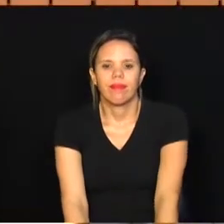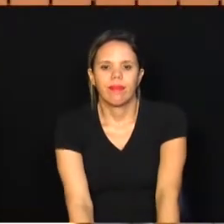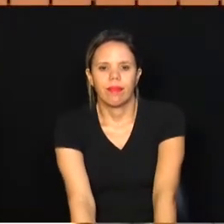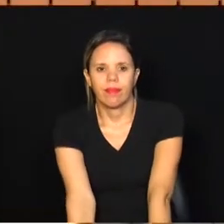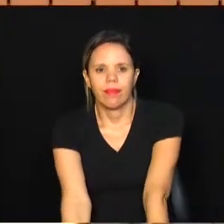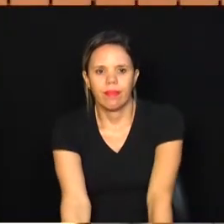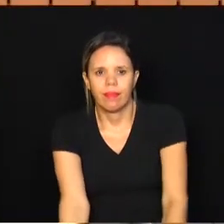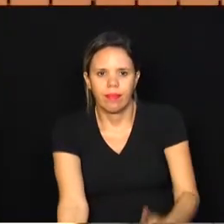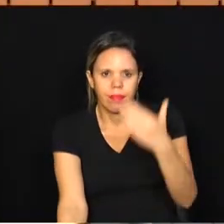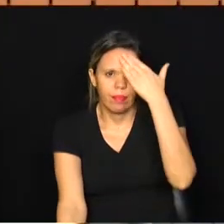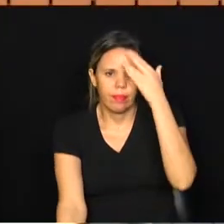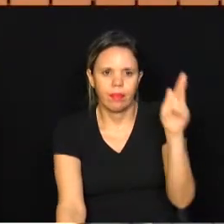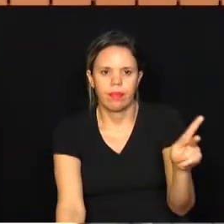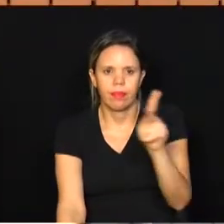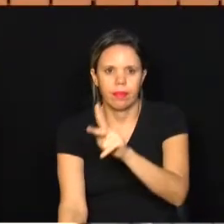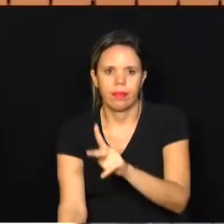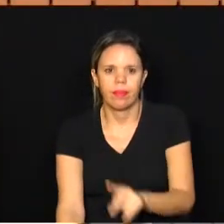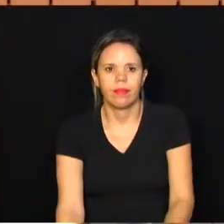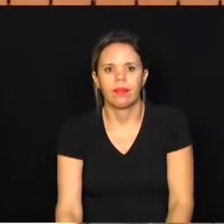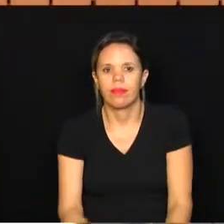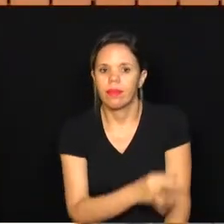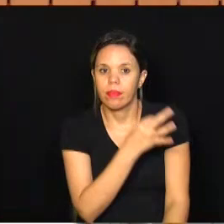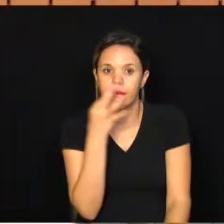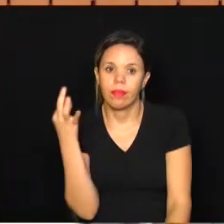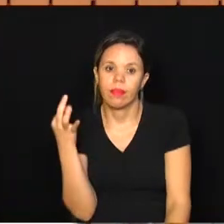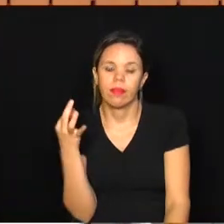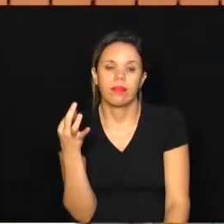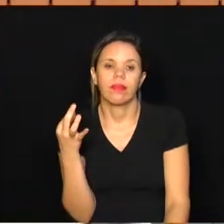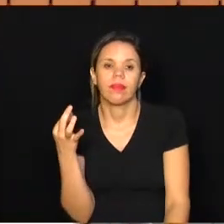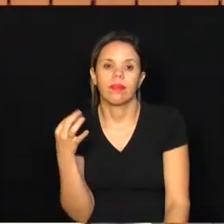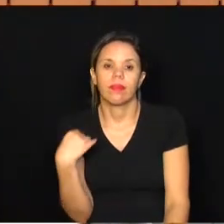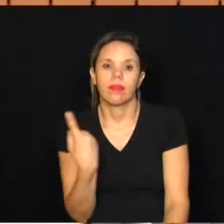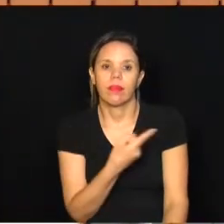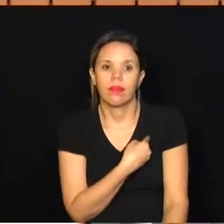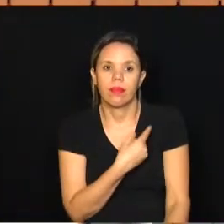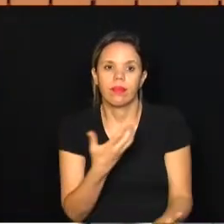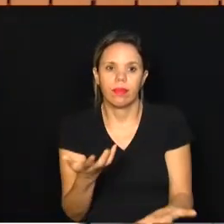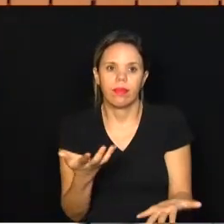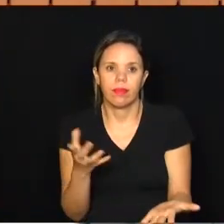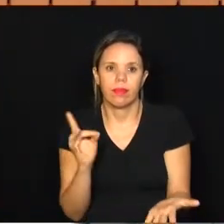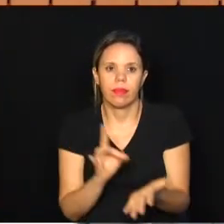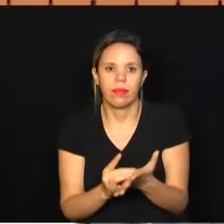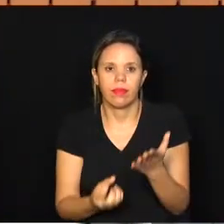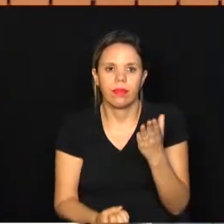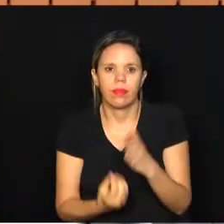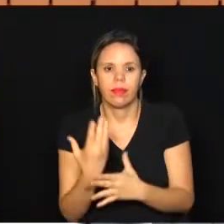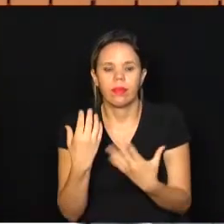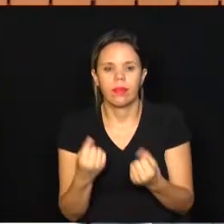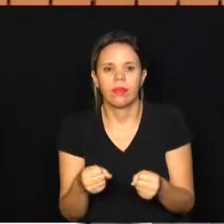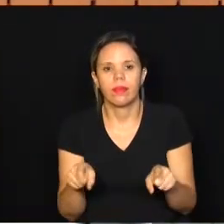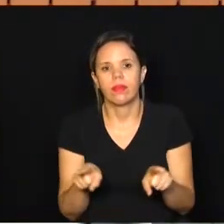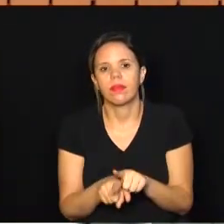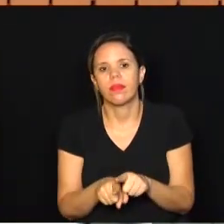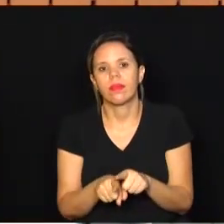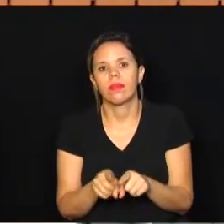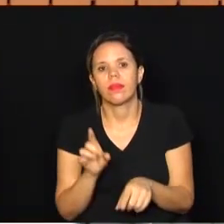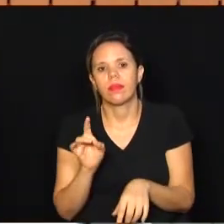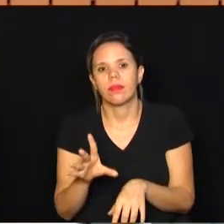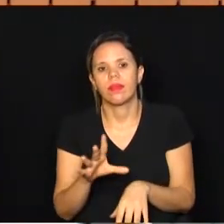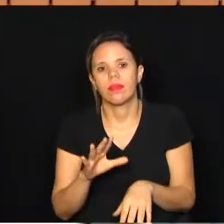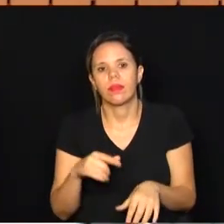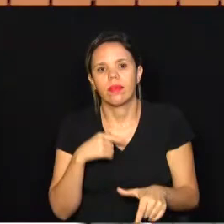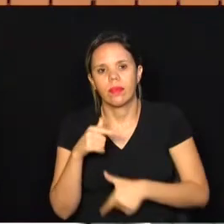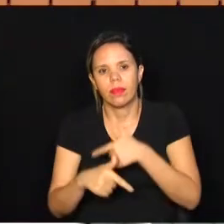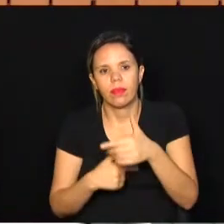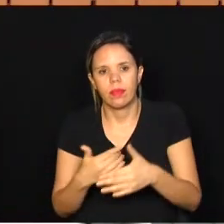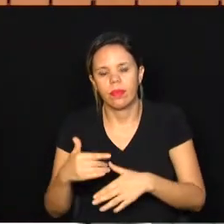Muito obrigado, professora Vanessa, que bom. E é esse espírito que a gente quer, de fato, empreender, não só no nosso mandato